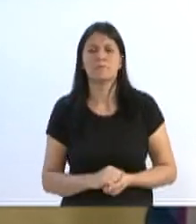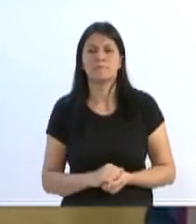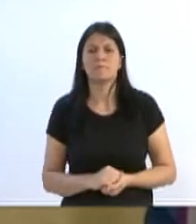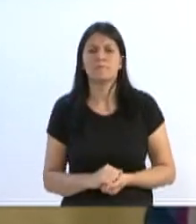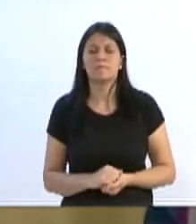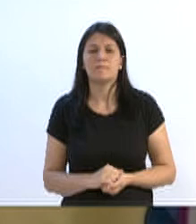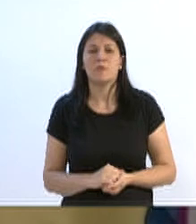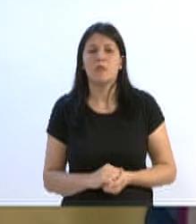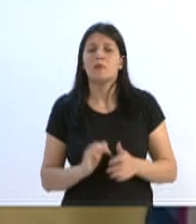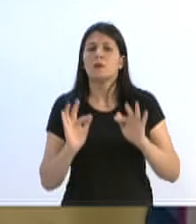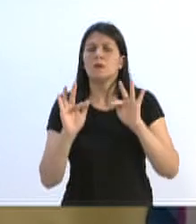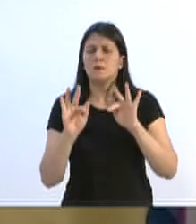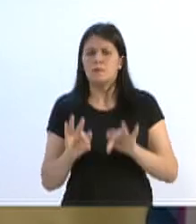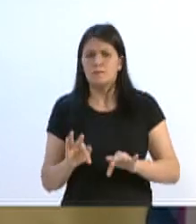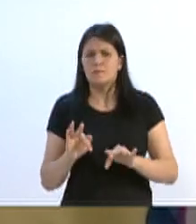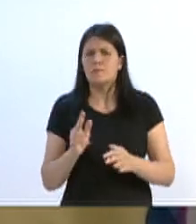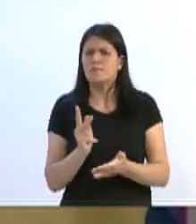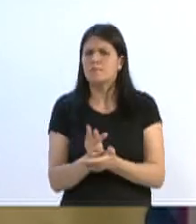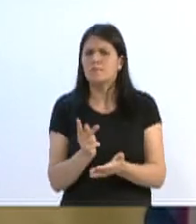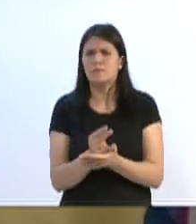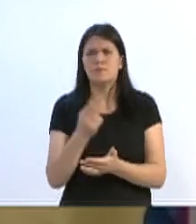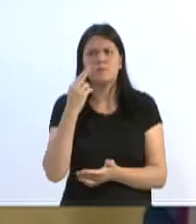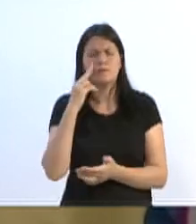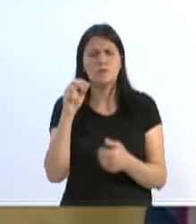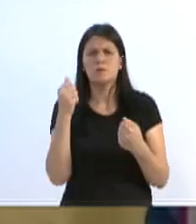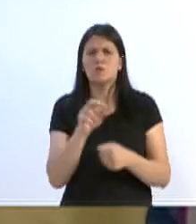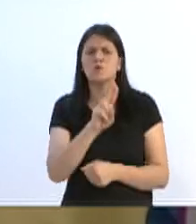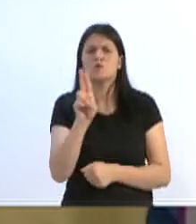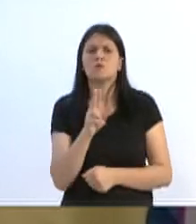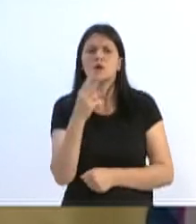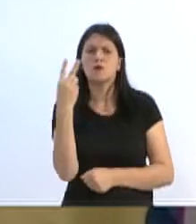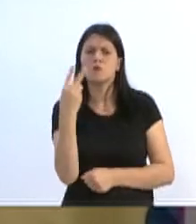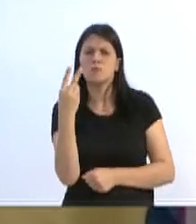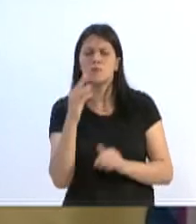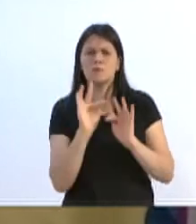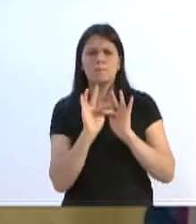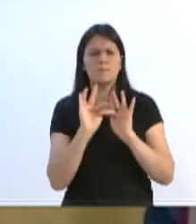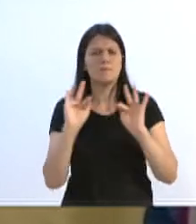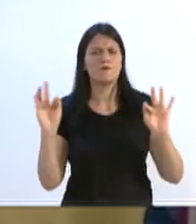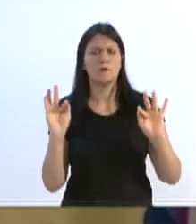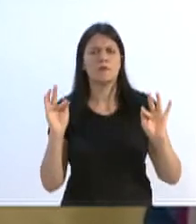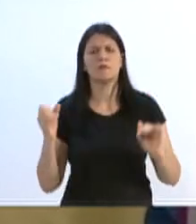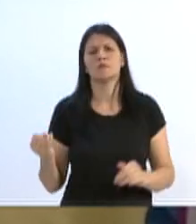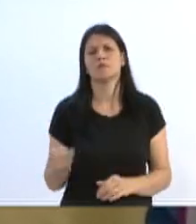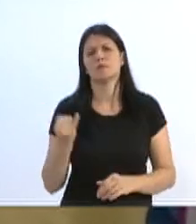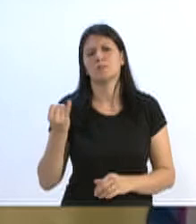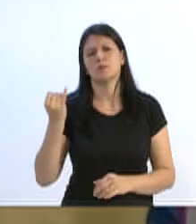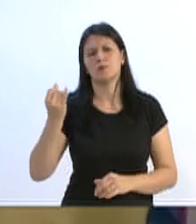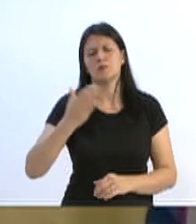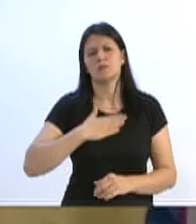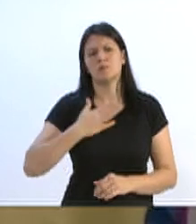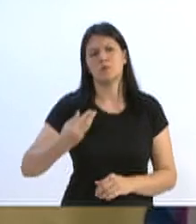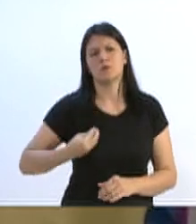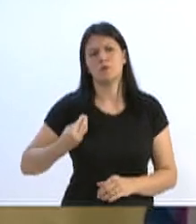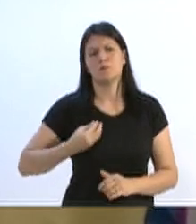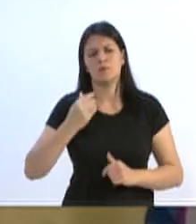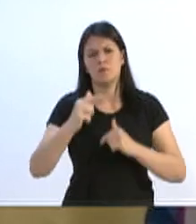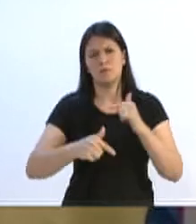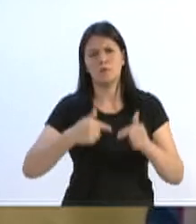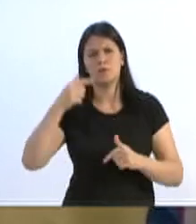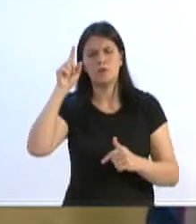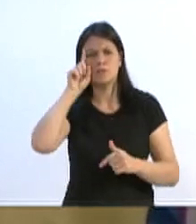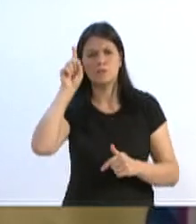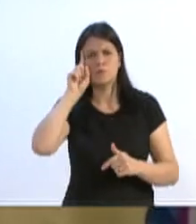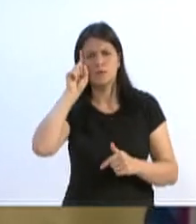mais vejo que tenho que usar duas frases é importantes na minha caminhada no trabalho diário e com ela